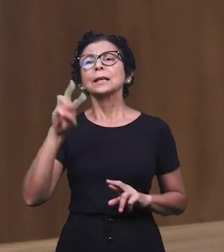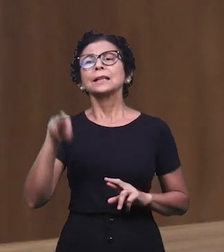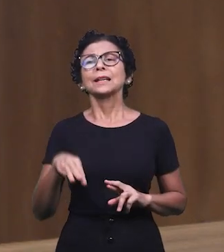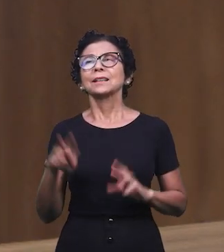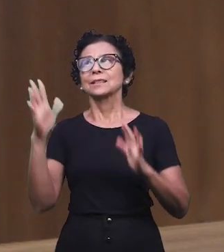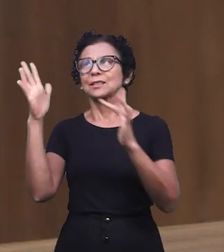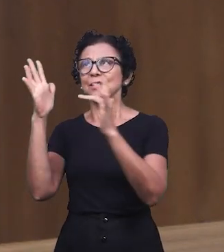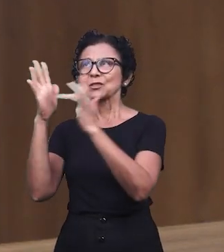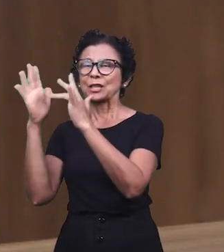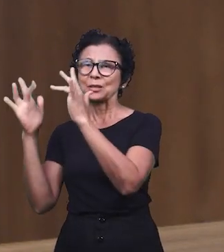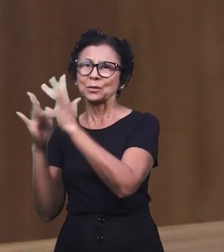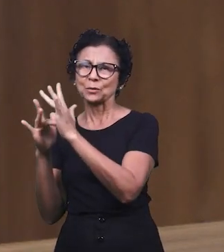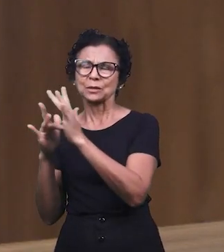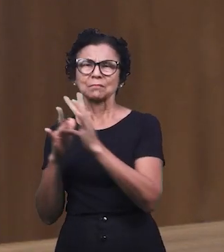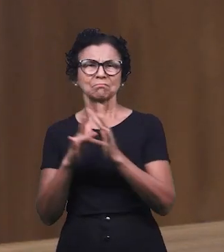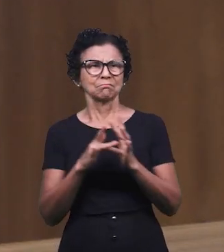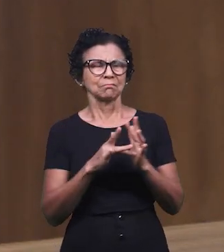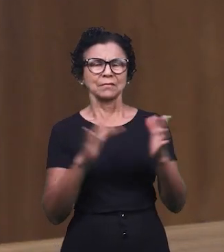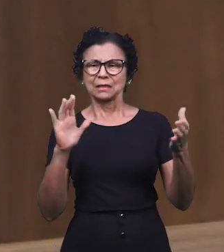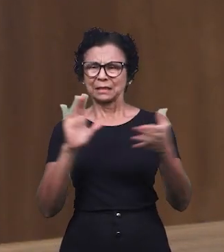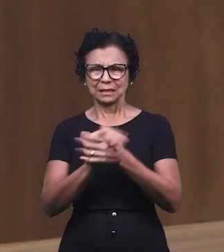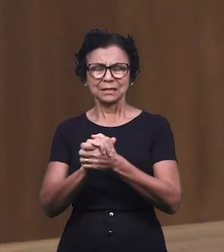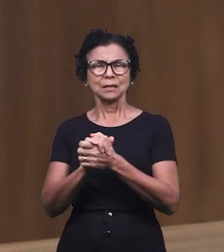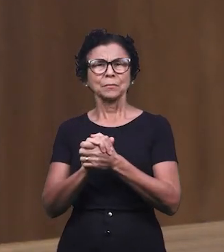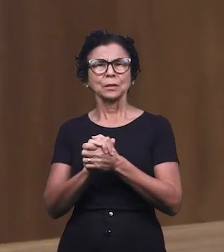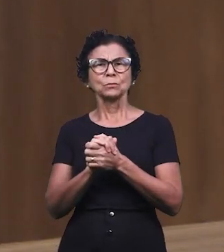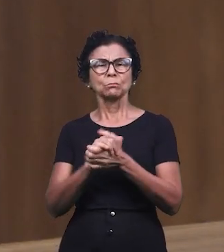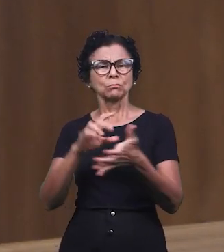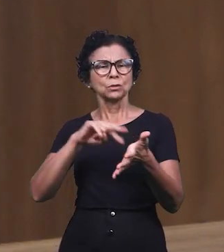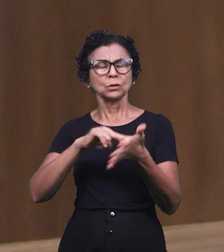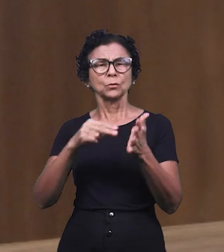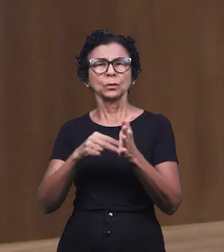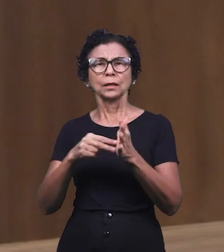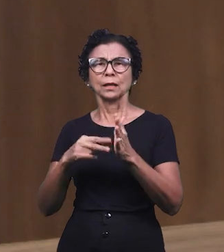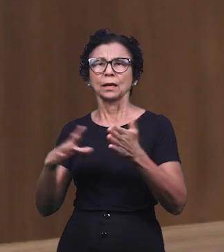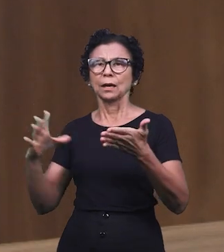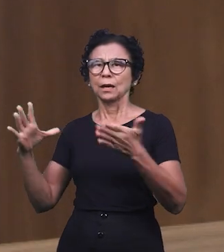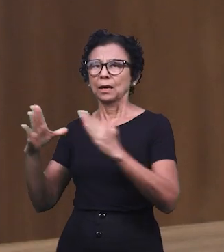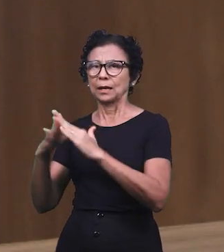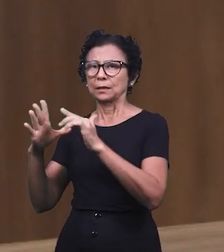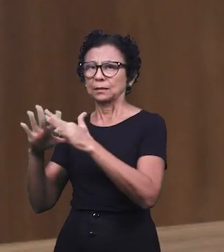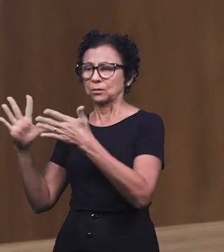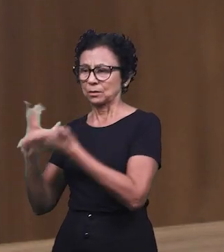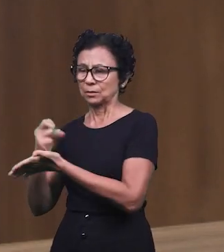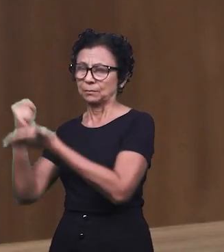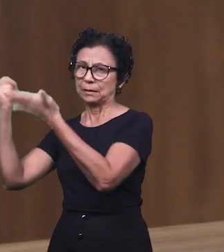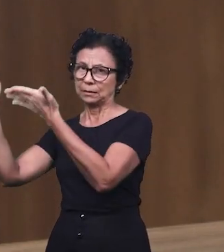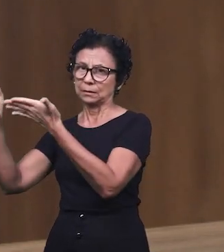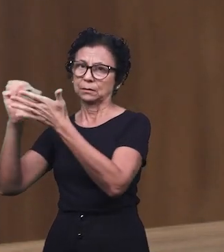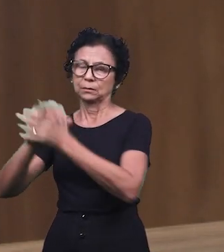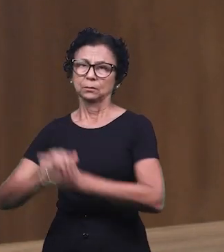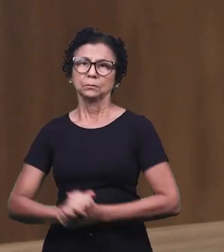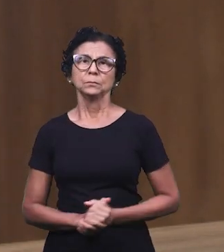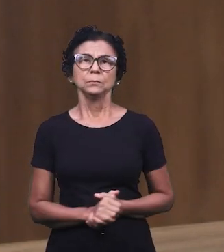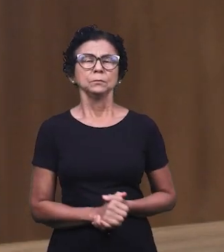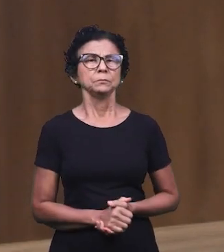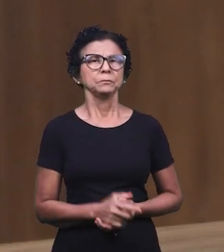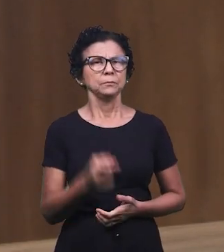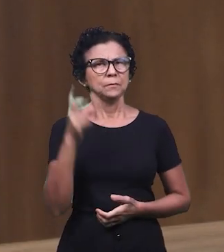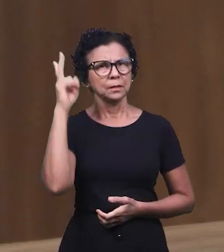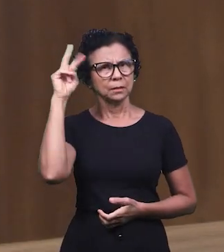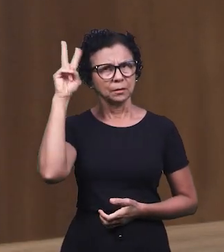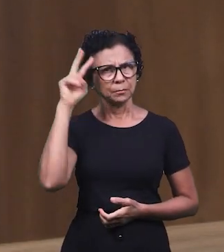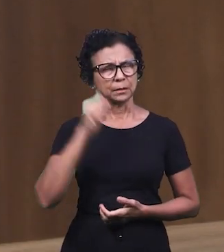casamento é esse? O arrebatamento. Então, aí eu vou trazer esses elementos para o louvor. E lembrando, como nós já falamos, né, em